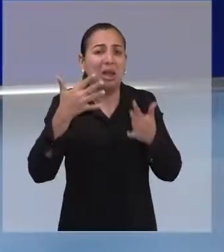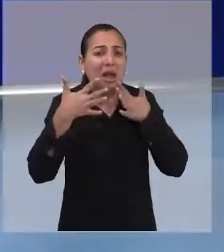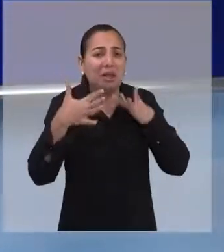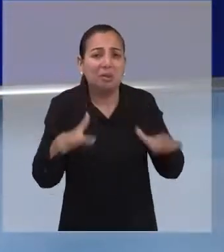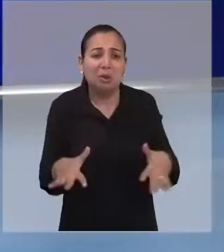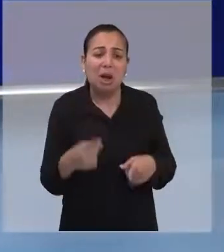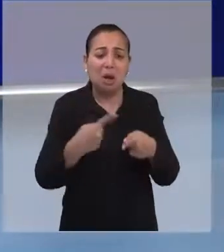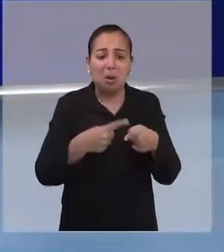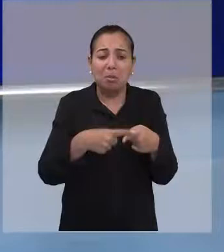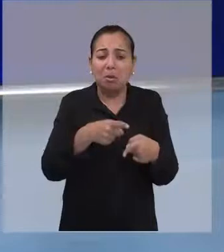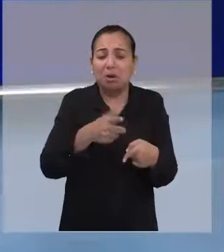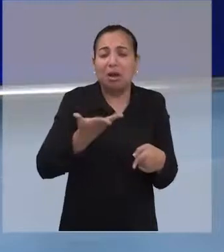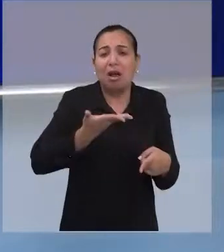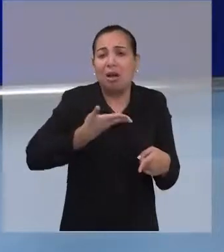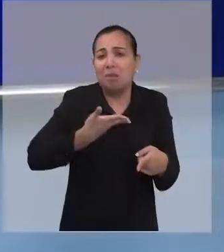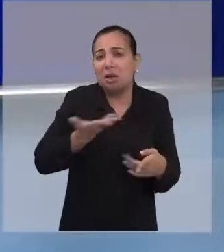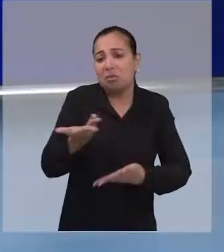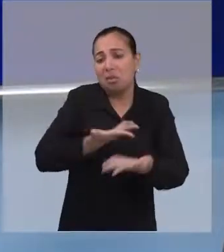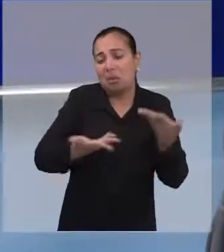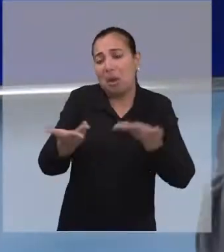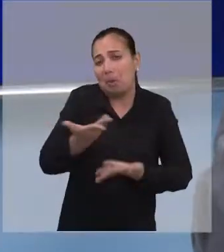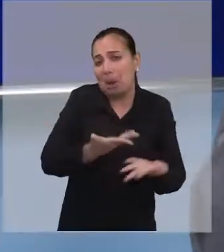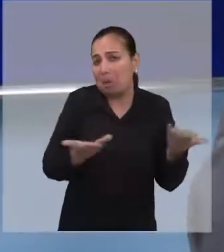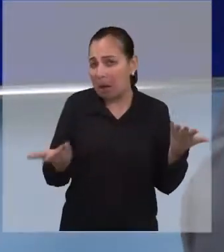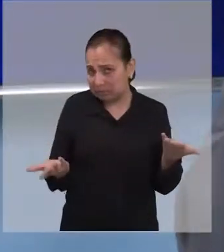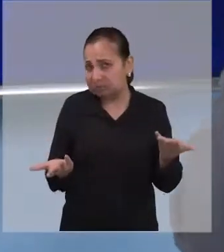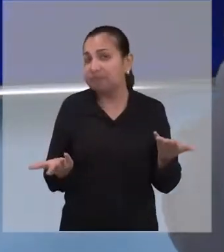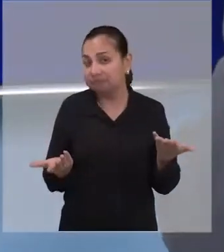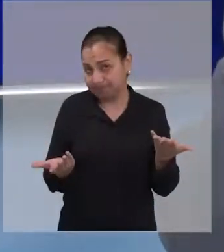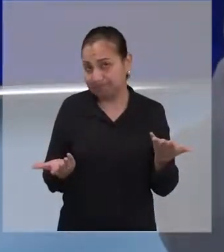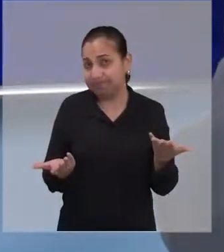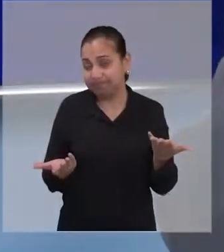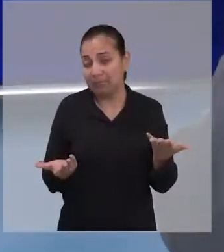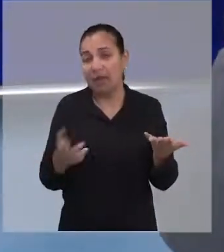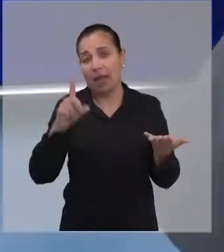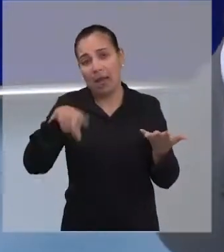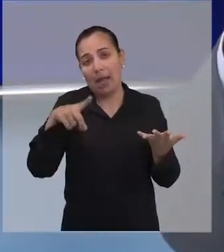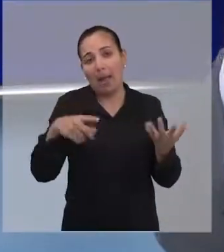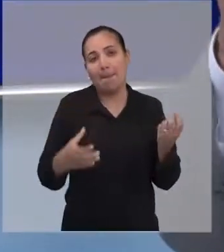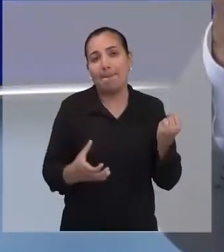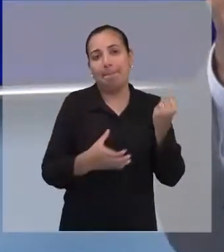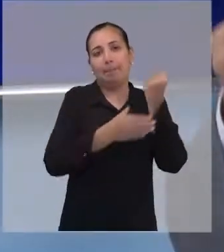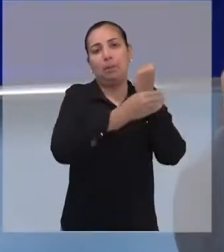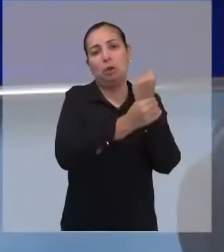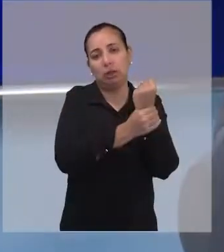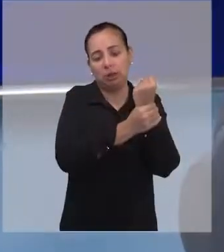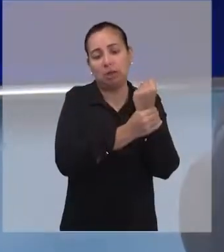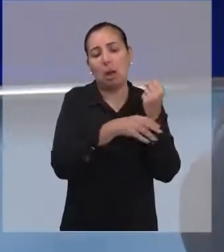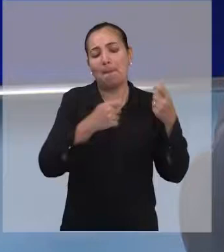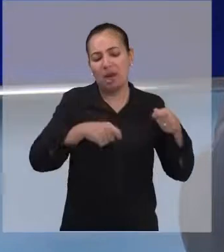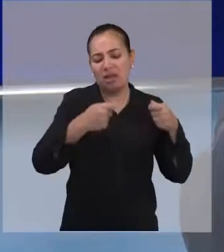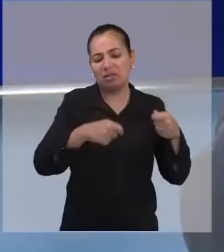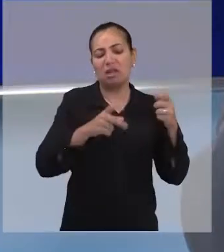e o promotor, para os que defendem isso, em nome da proteção da Operação Lava Jato,